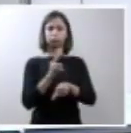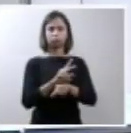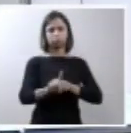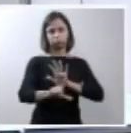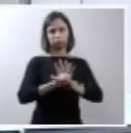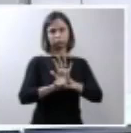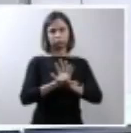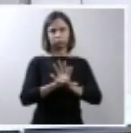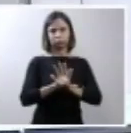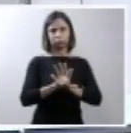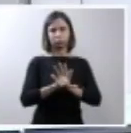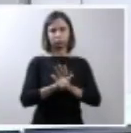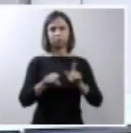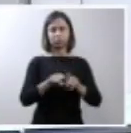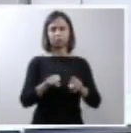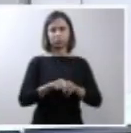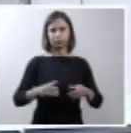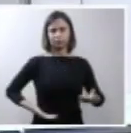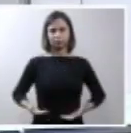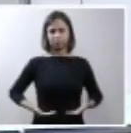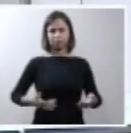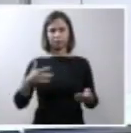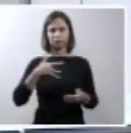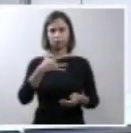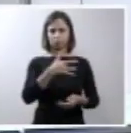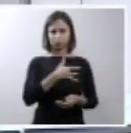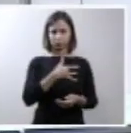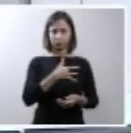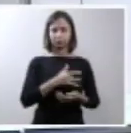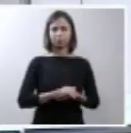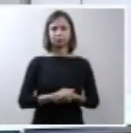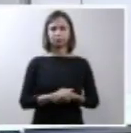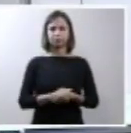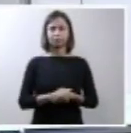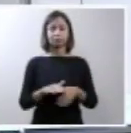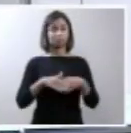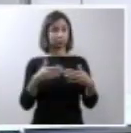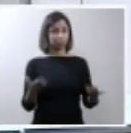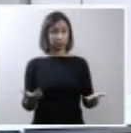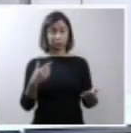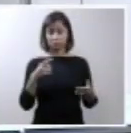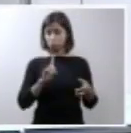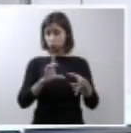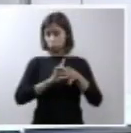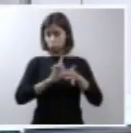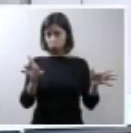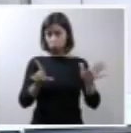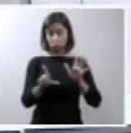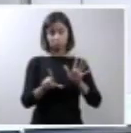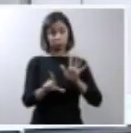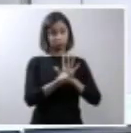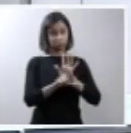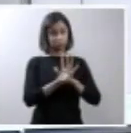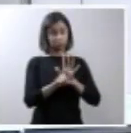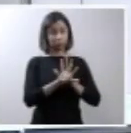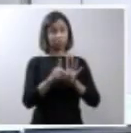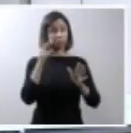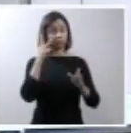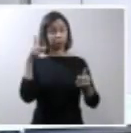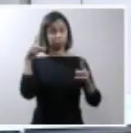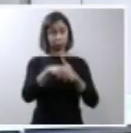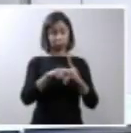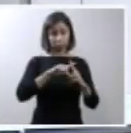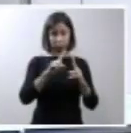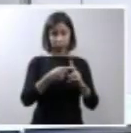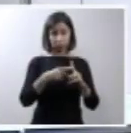está amparada pela lei e pelos Serviços de Saúde Entretanto a não permissão legal para interrupção